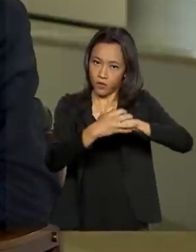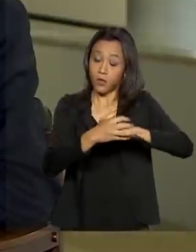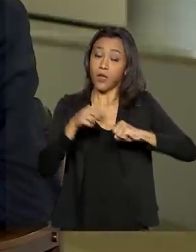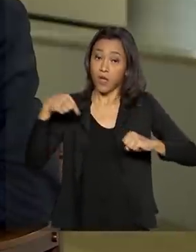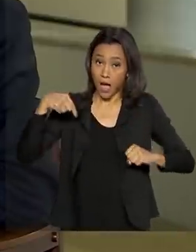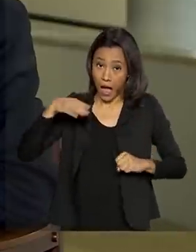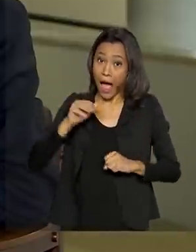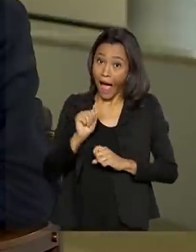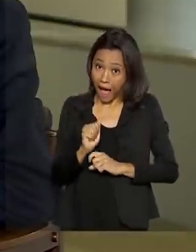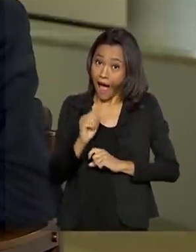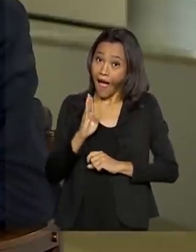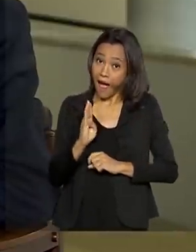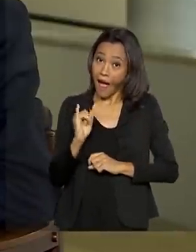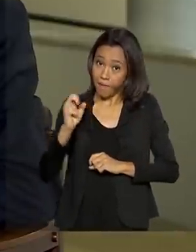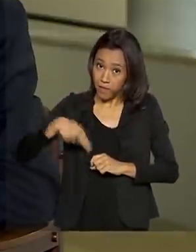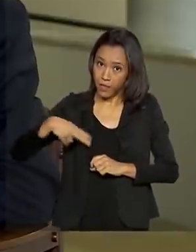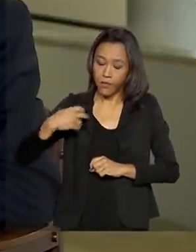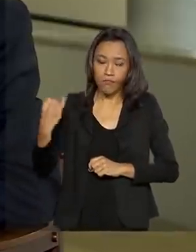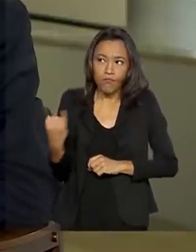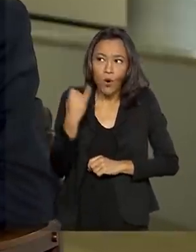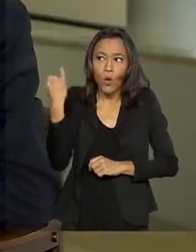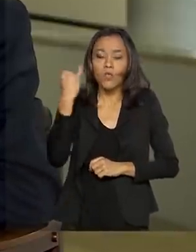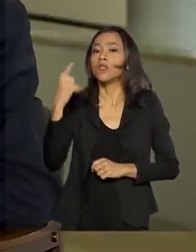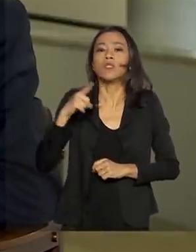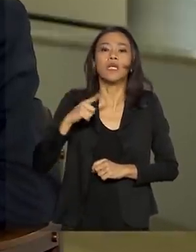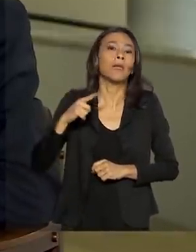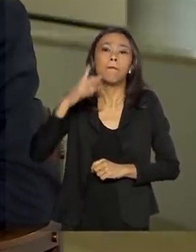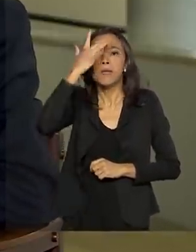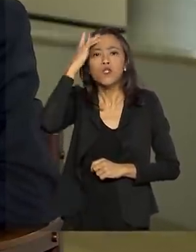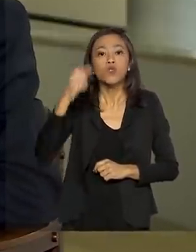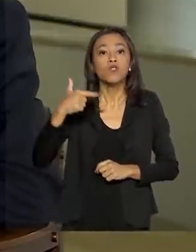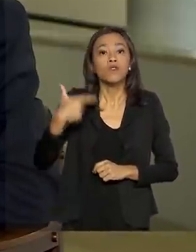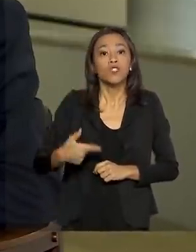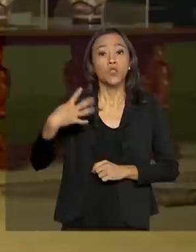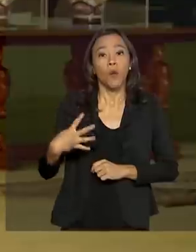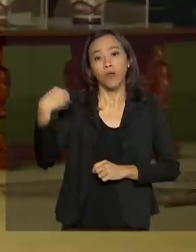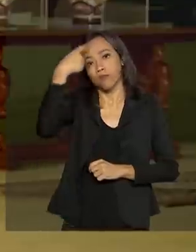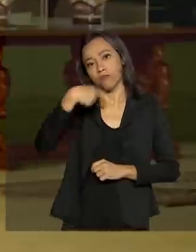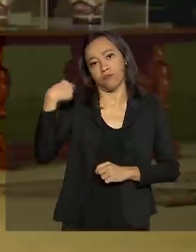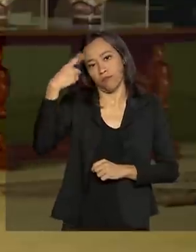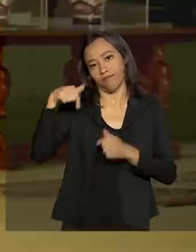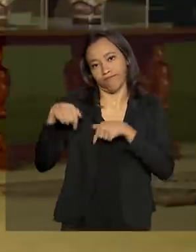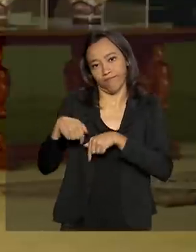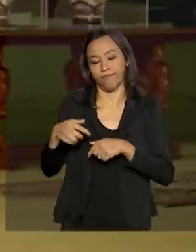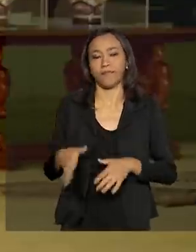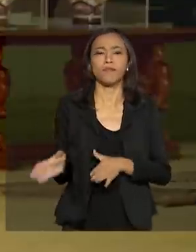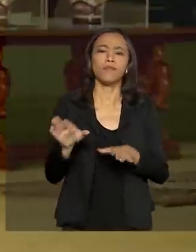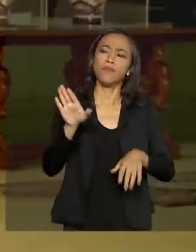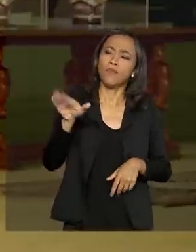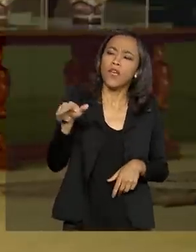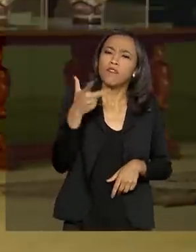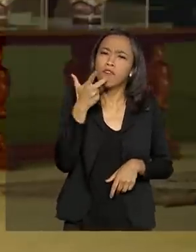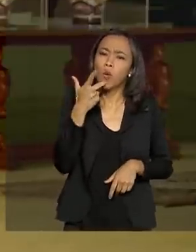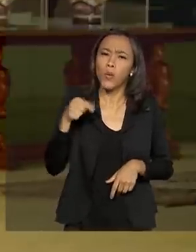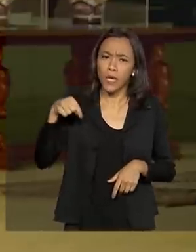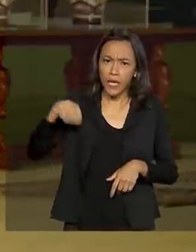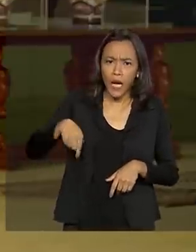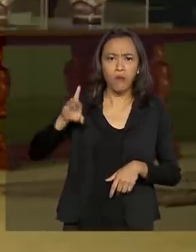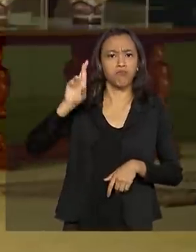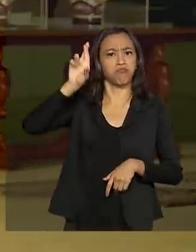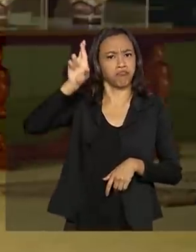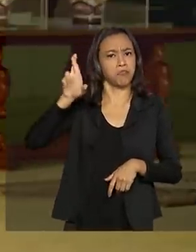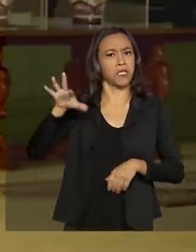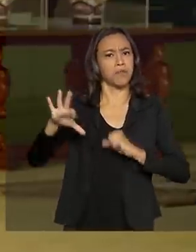papel relevante. Nós temos gente lá 24/24, 7/7. Ministro, o senhor disse na sua apresentação que a ABIN também é responsável por